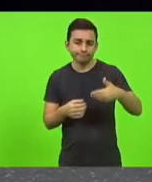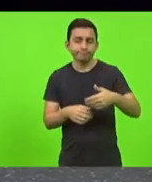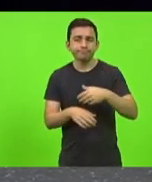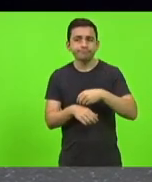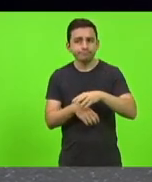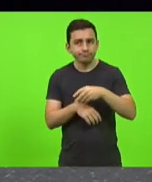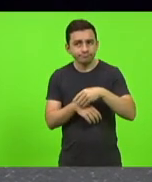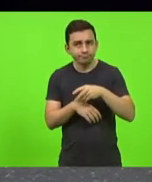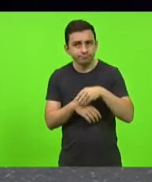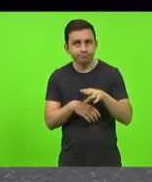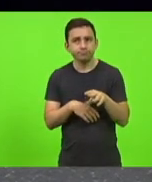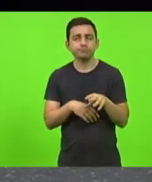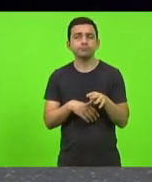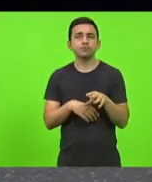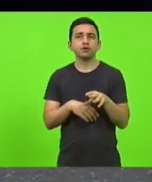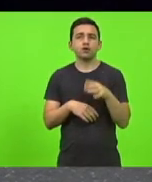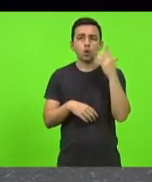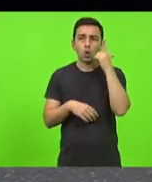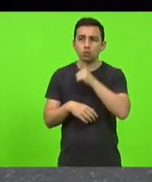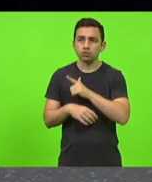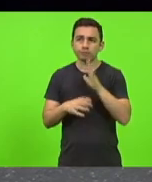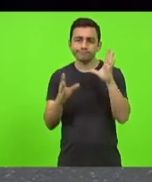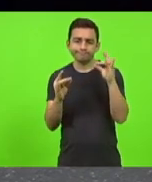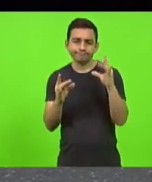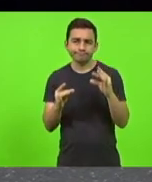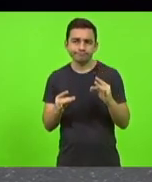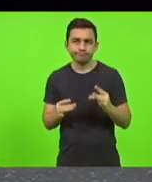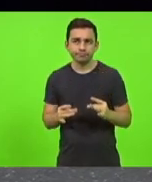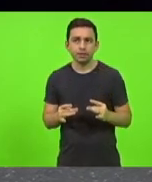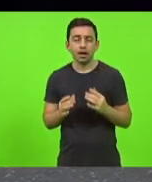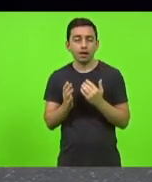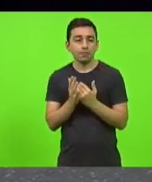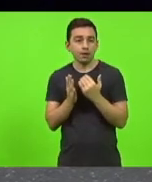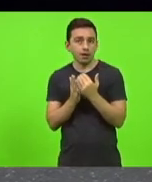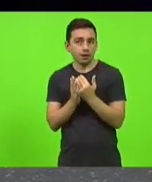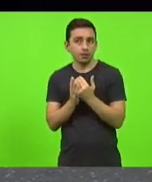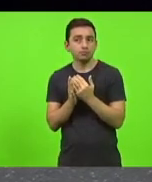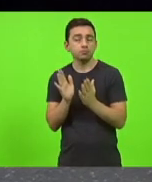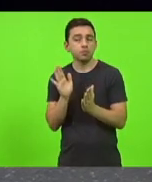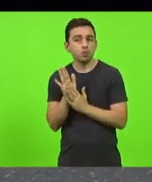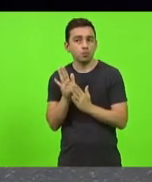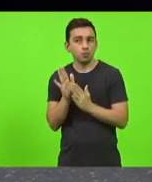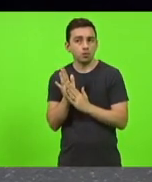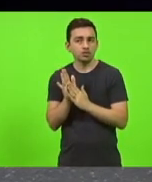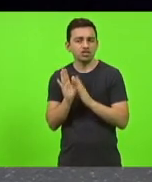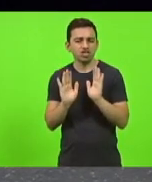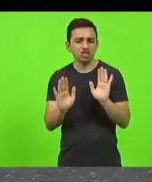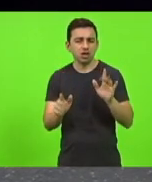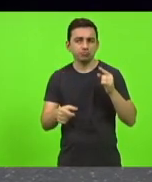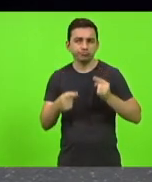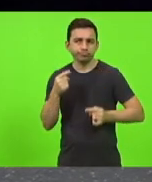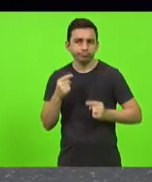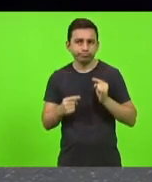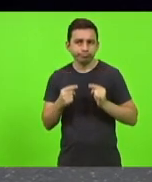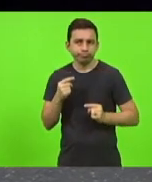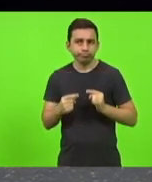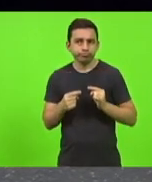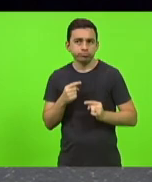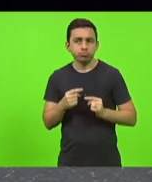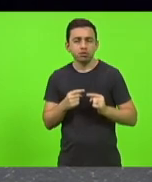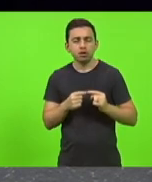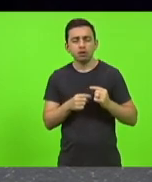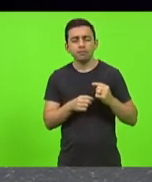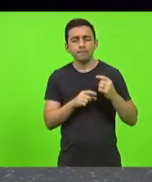ainda aprimorar a proposta amplamente debatida durante esses 4